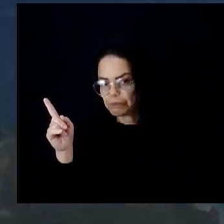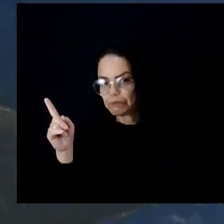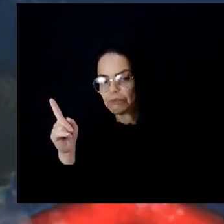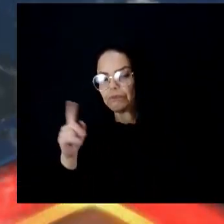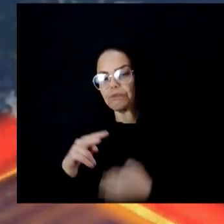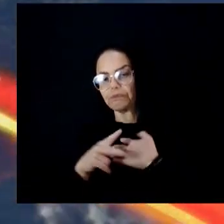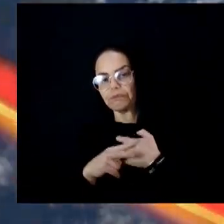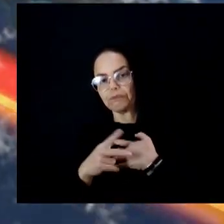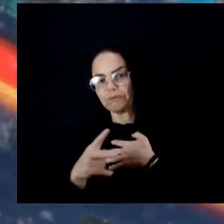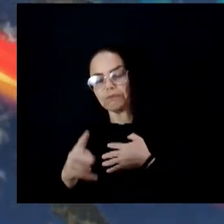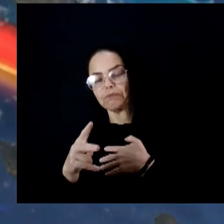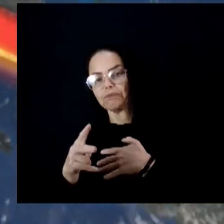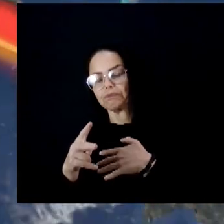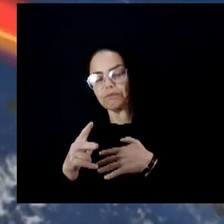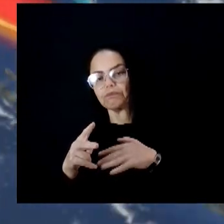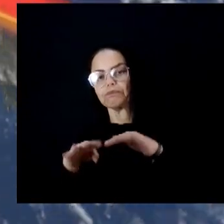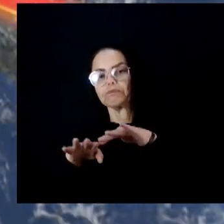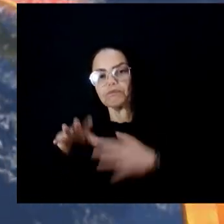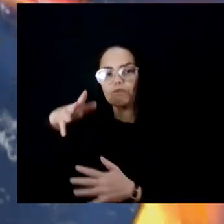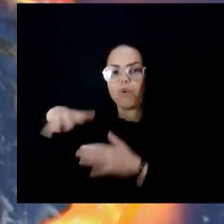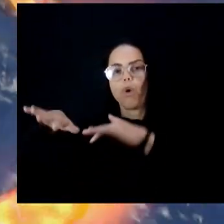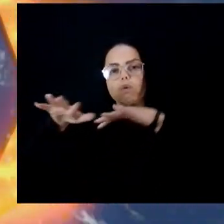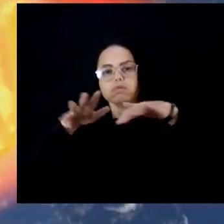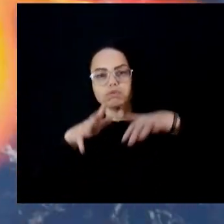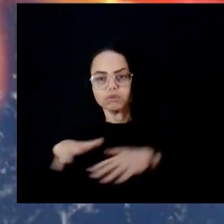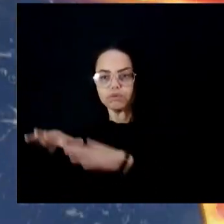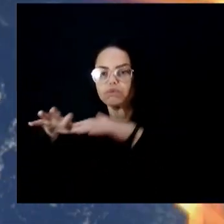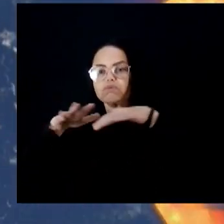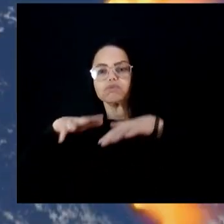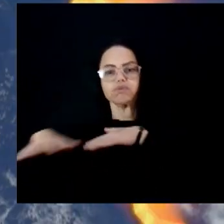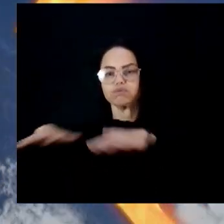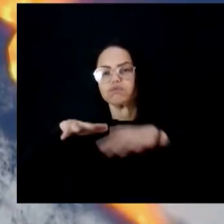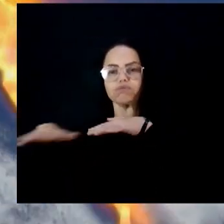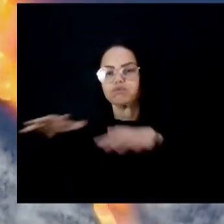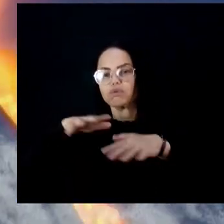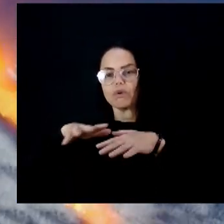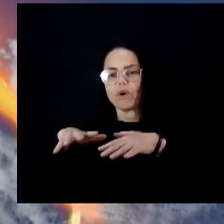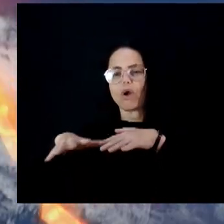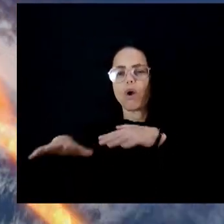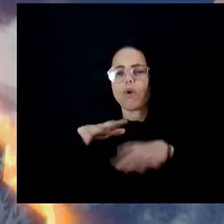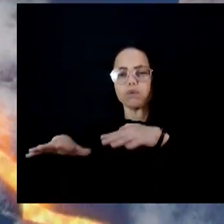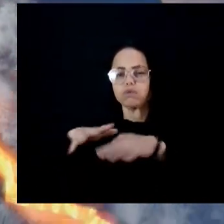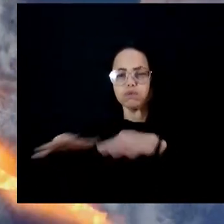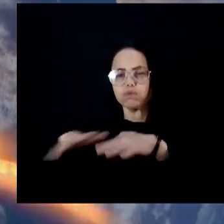terremoto. Então, podemos dizer que o terremoto ele é mais grave?